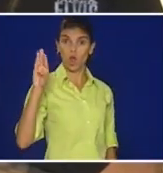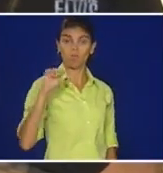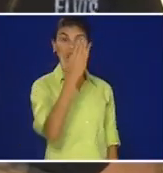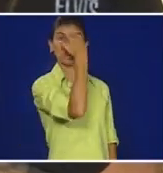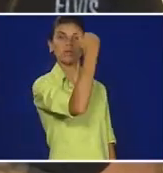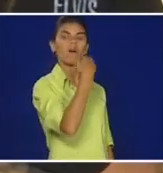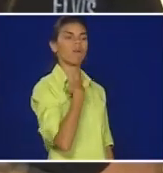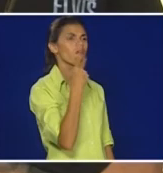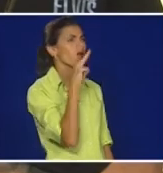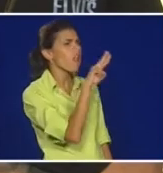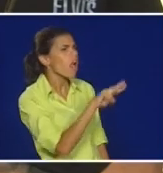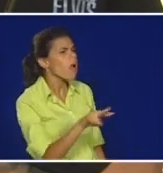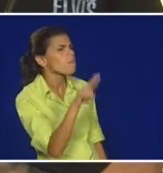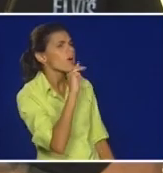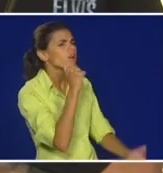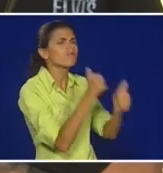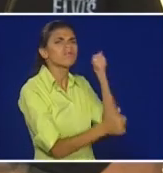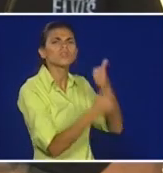sabe?